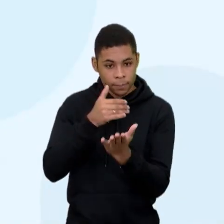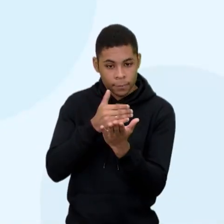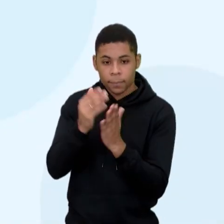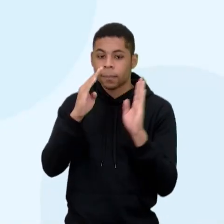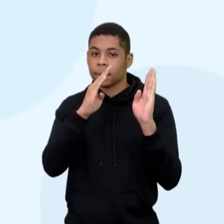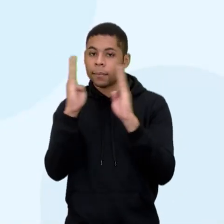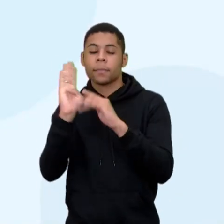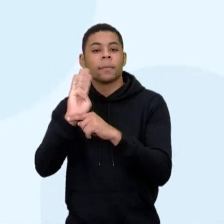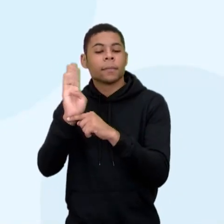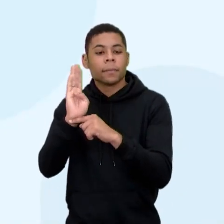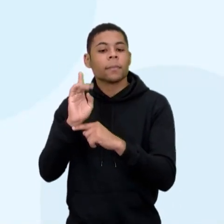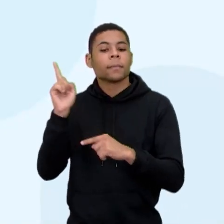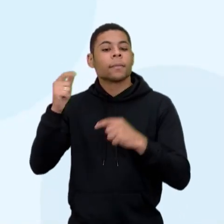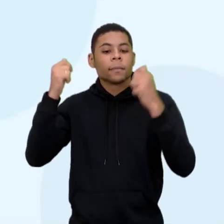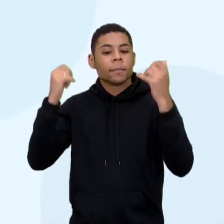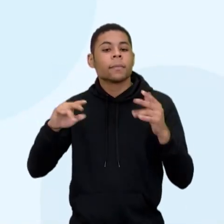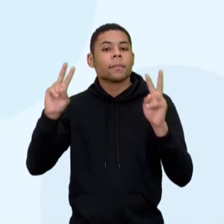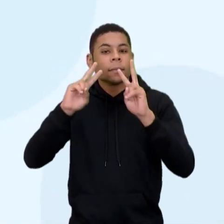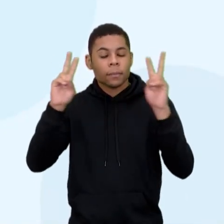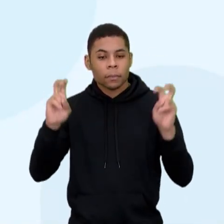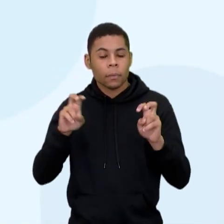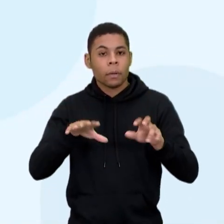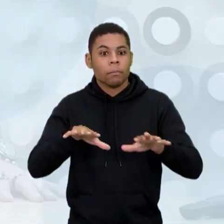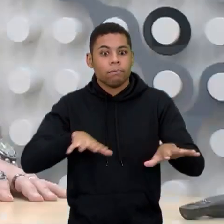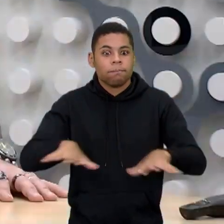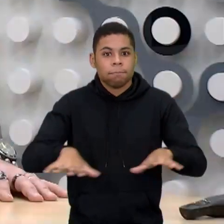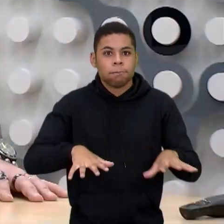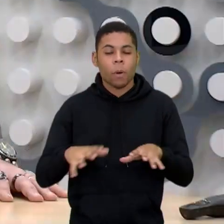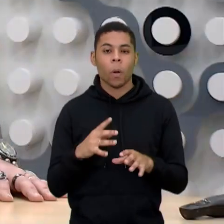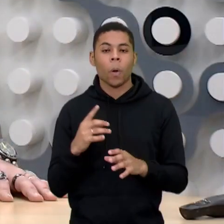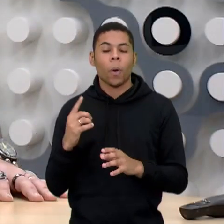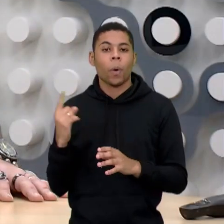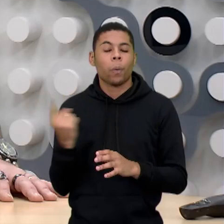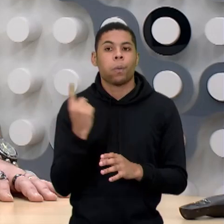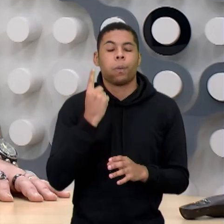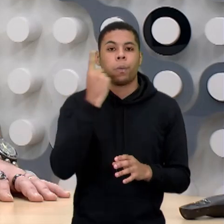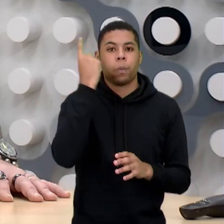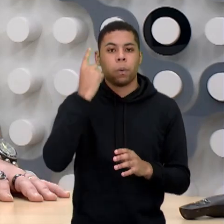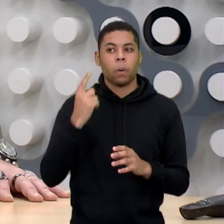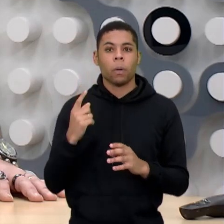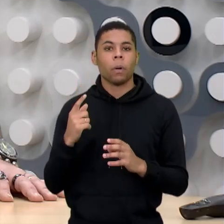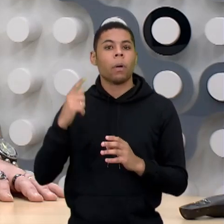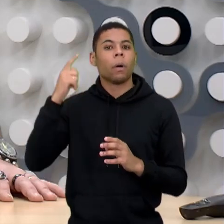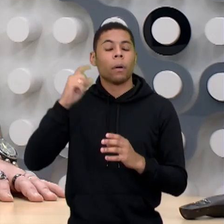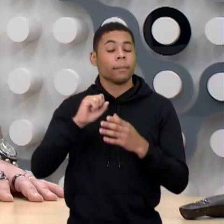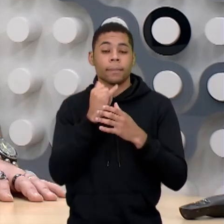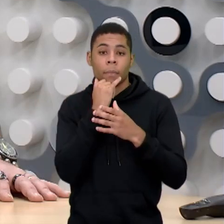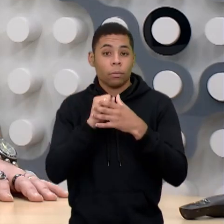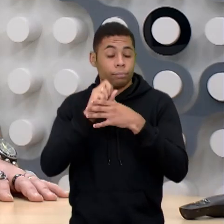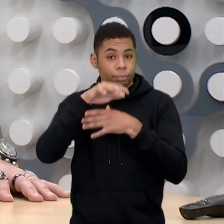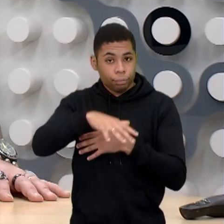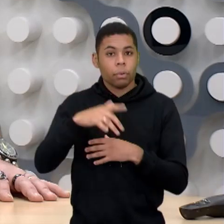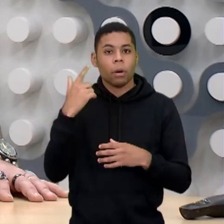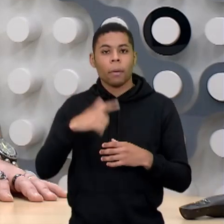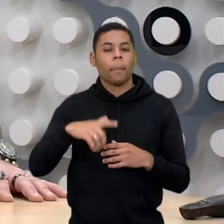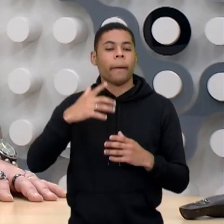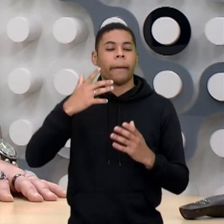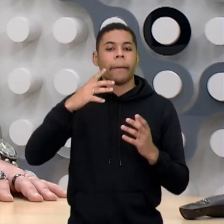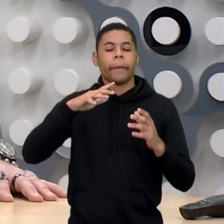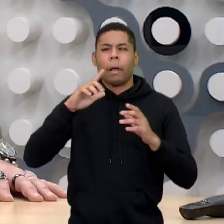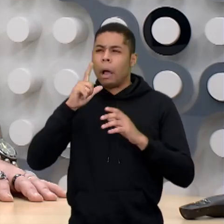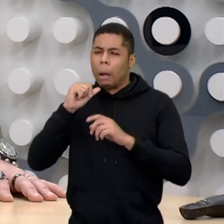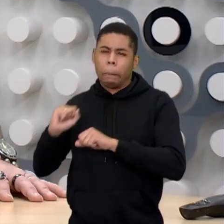vídeo, falando aí sobre terremotos, vulcões e tsunamis. Presta bastante atenção no vídeo, porque